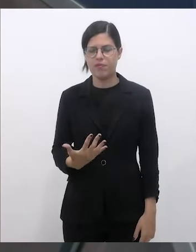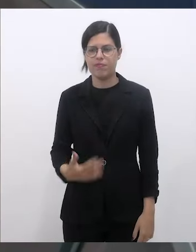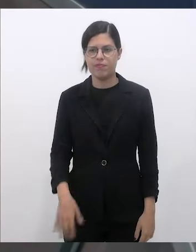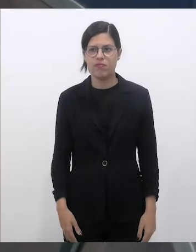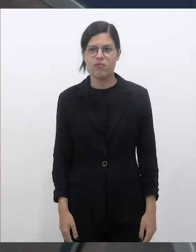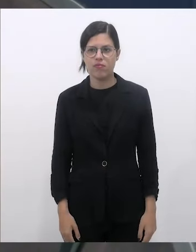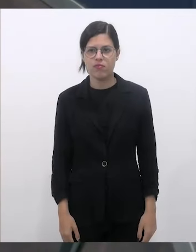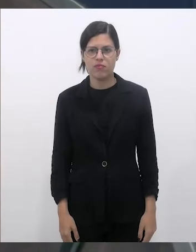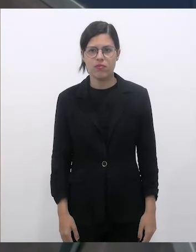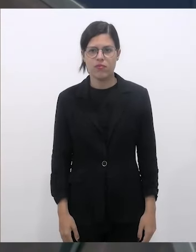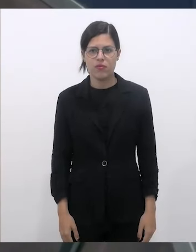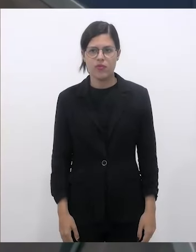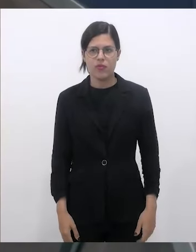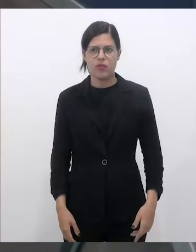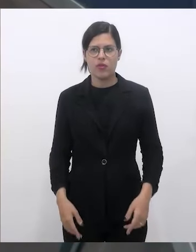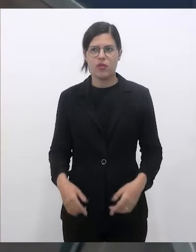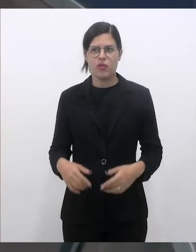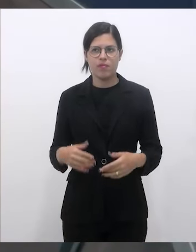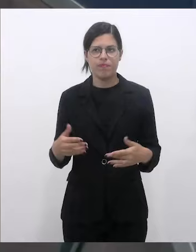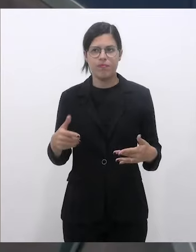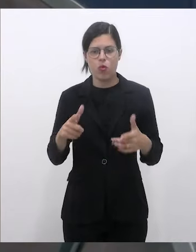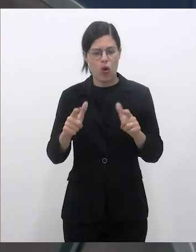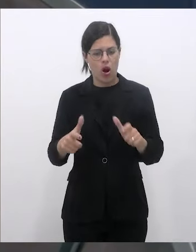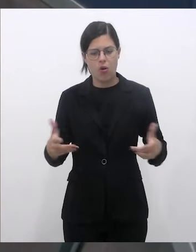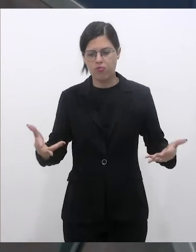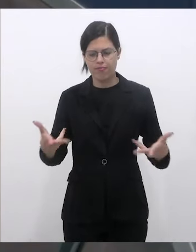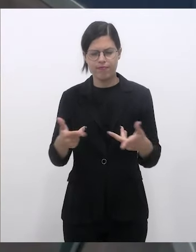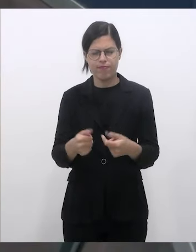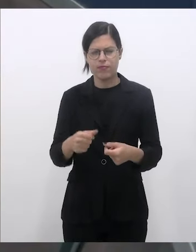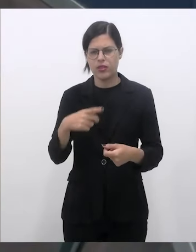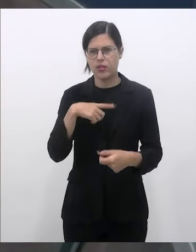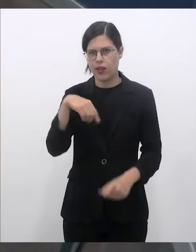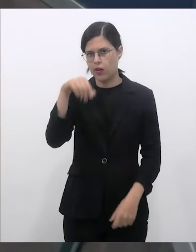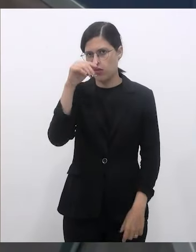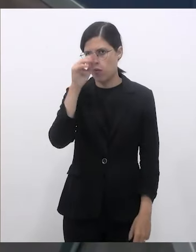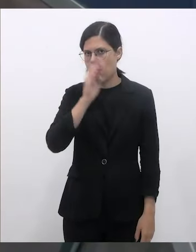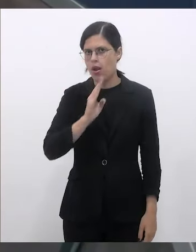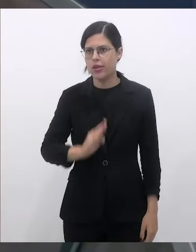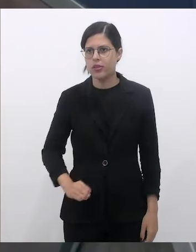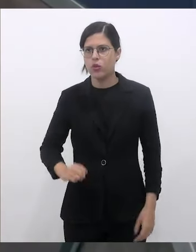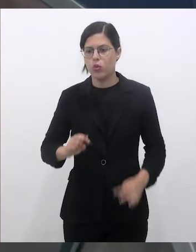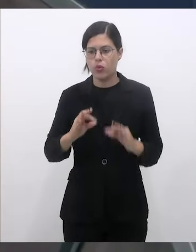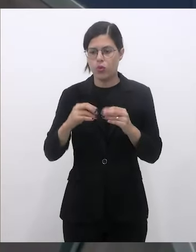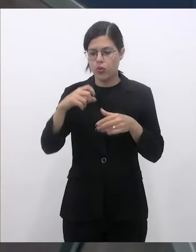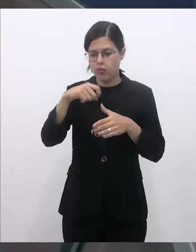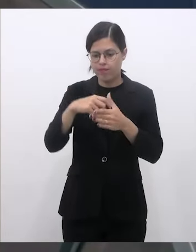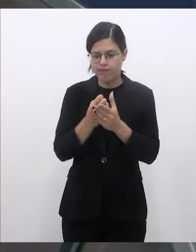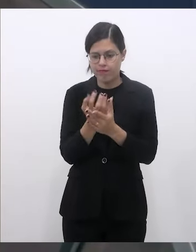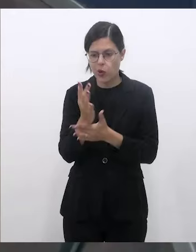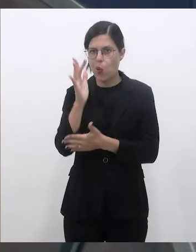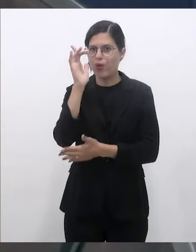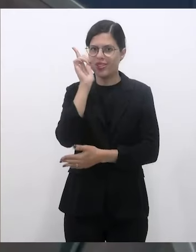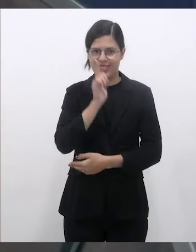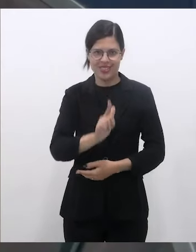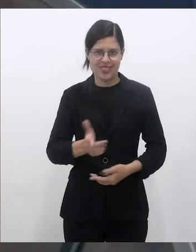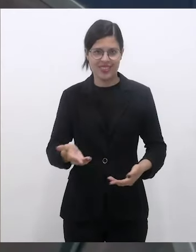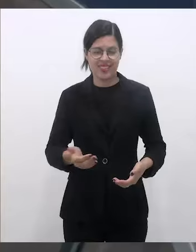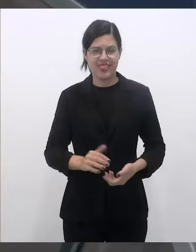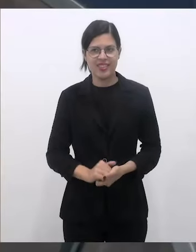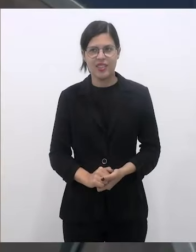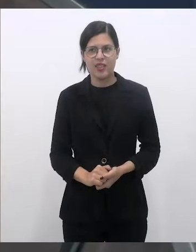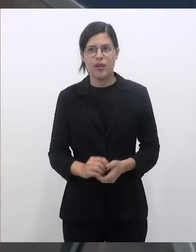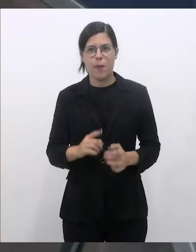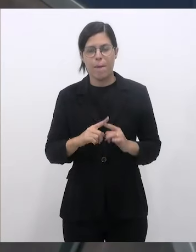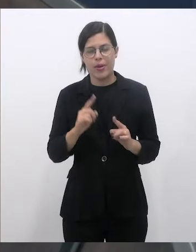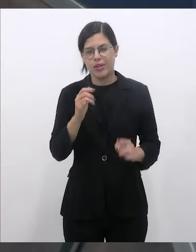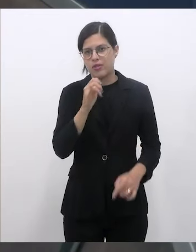bom, num espaço maravilhoso que nós temos neste país, em que tudo que planta dá. Mas,